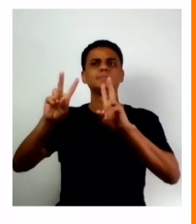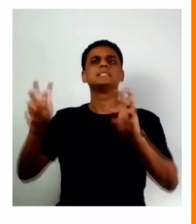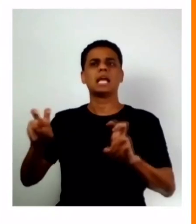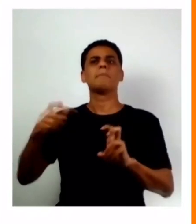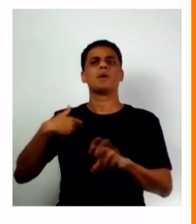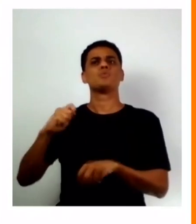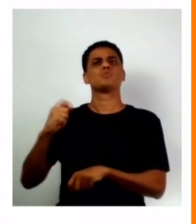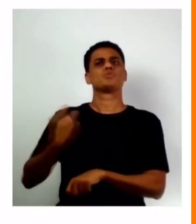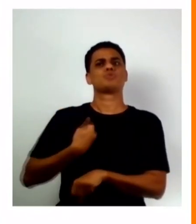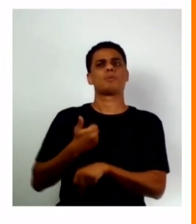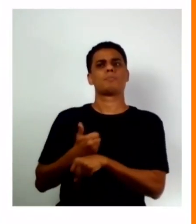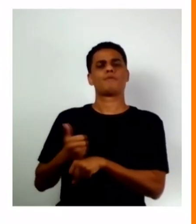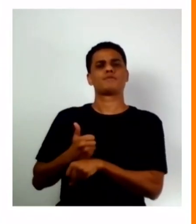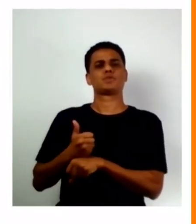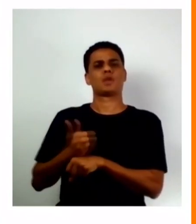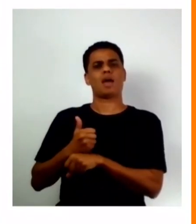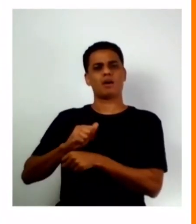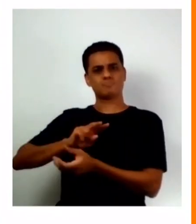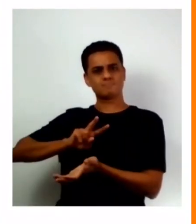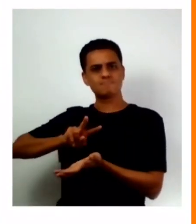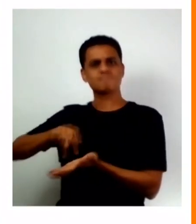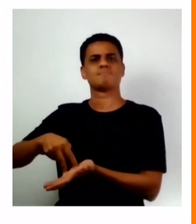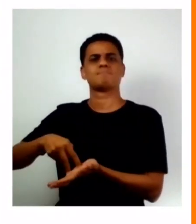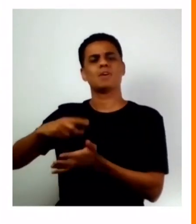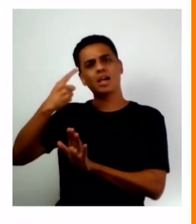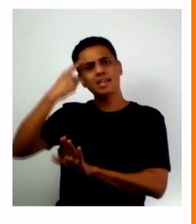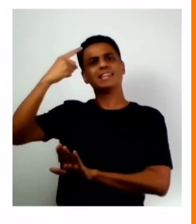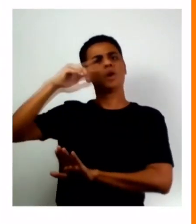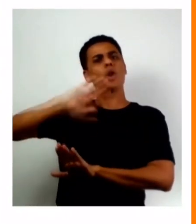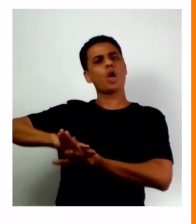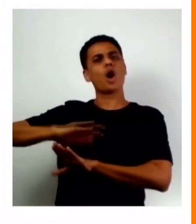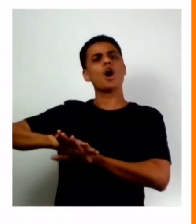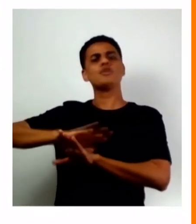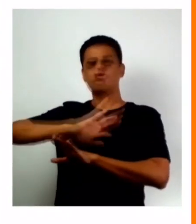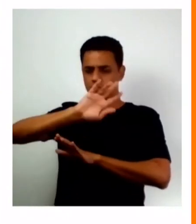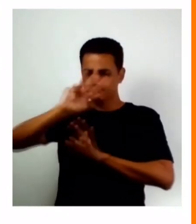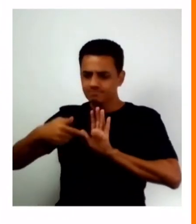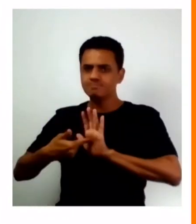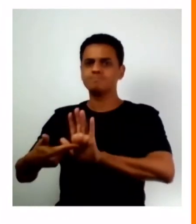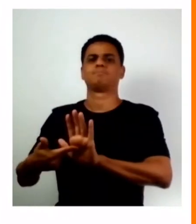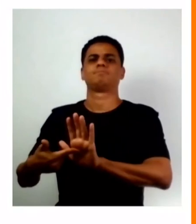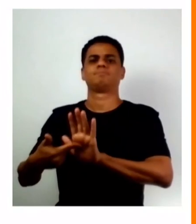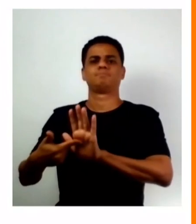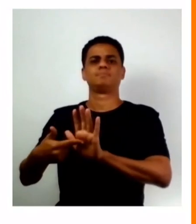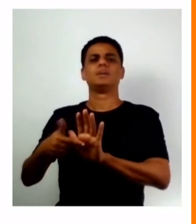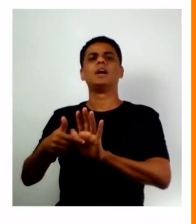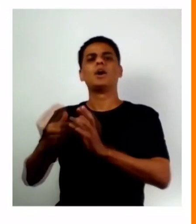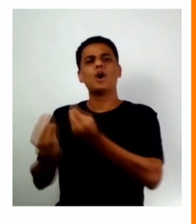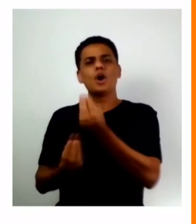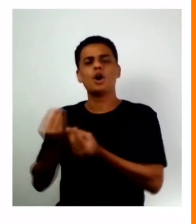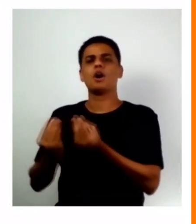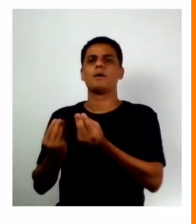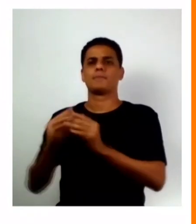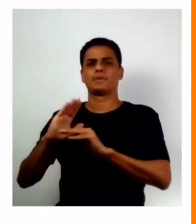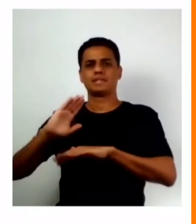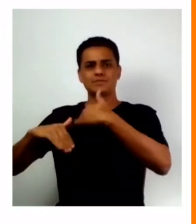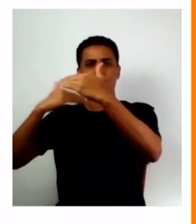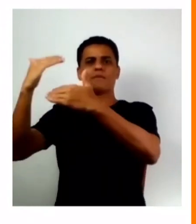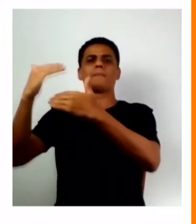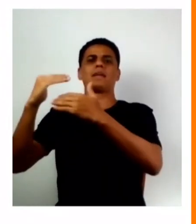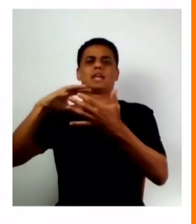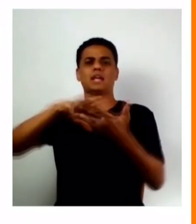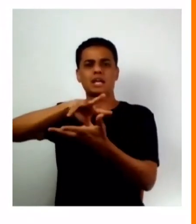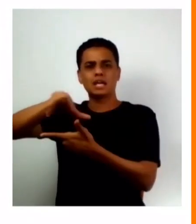ideológicamente, frente a esta relación entre desenvolvimento sostenível, cultura